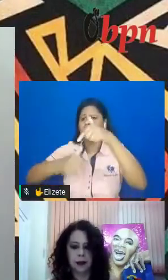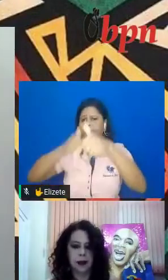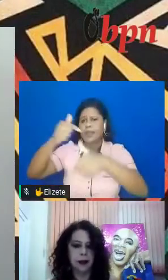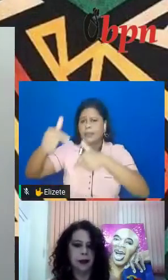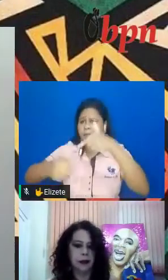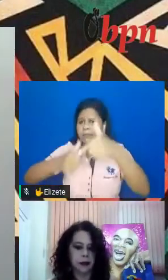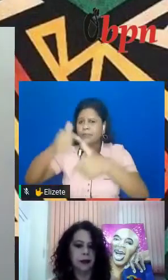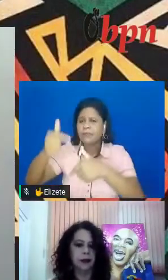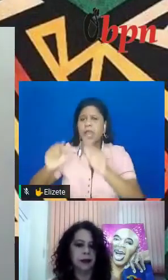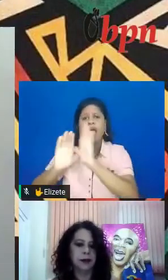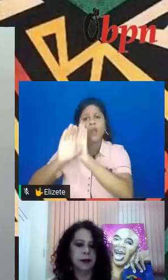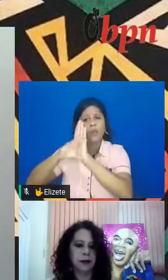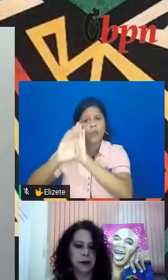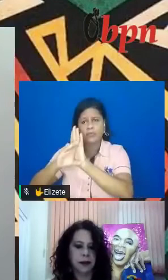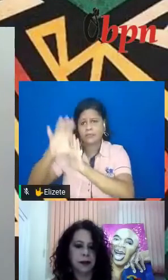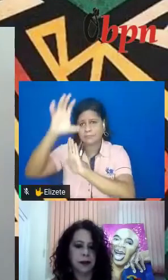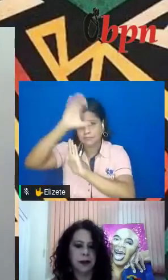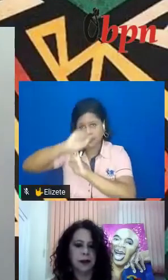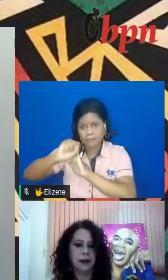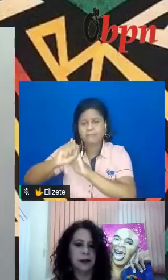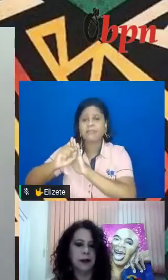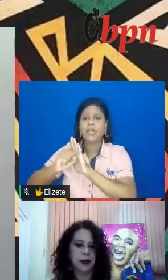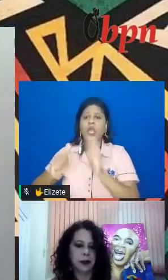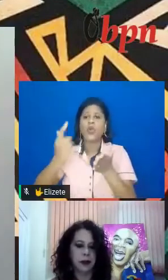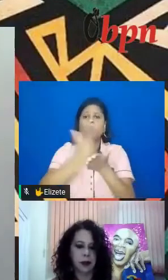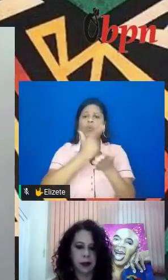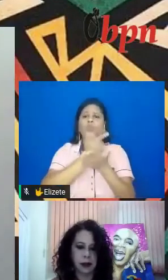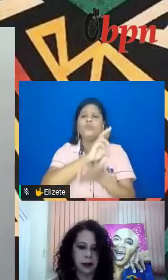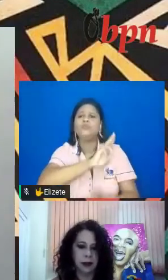conceito. Tá? O livro se chama...